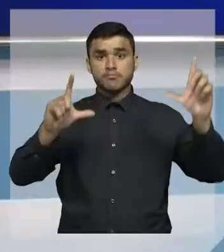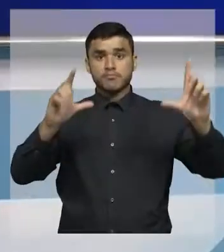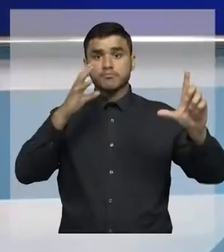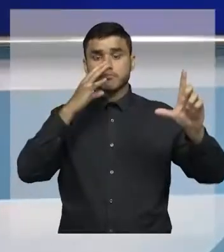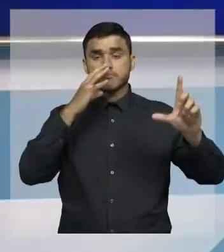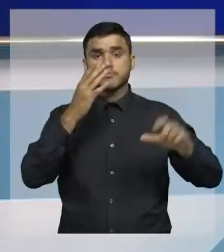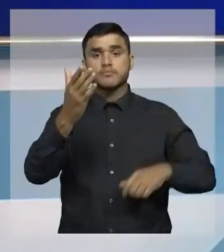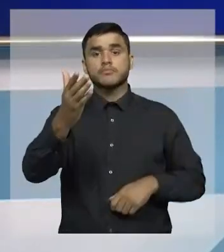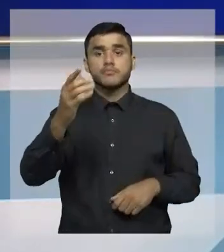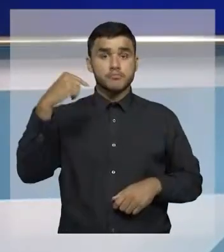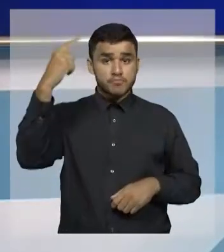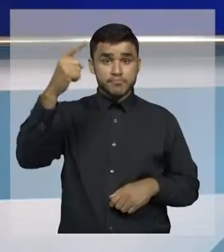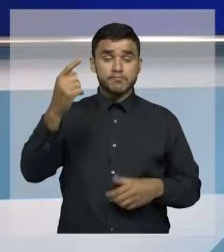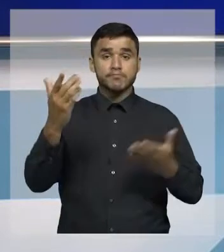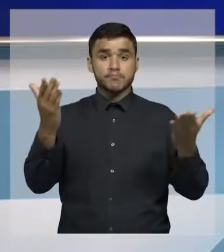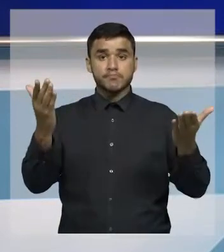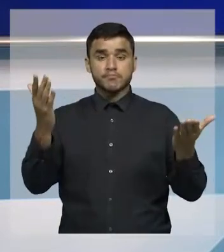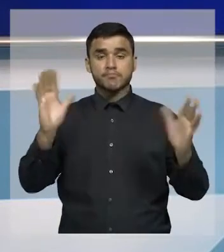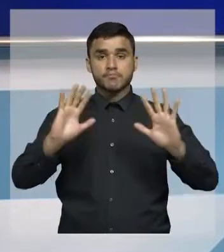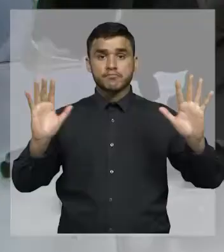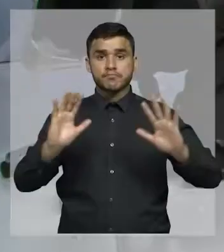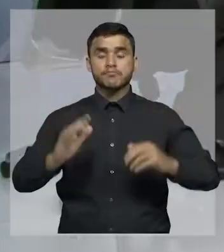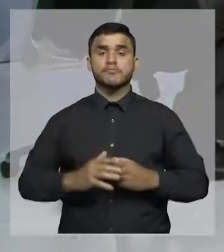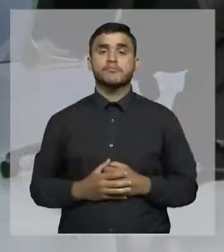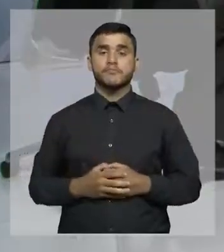convite para um próximo observatório. Até lá.